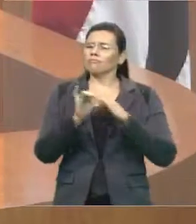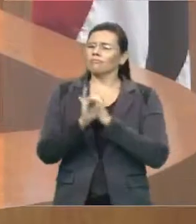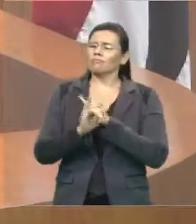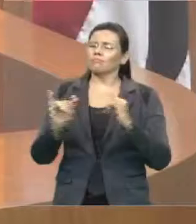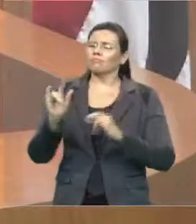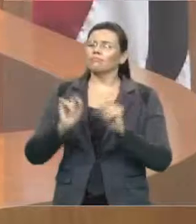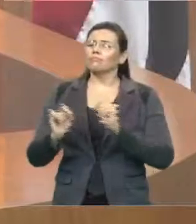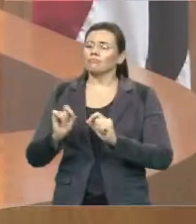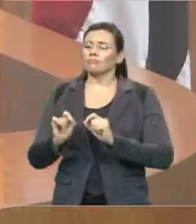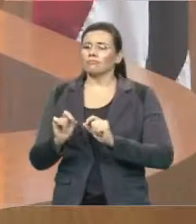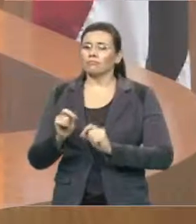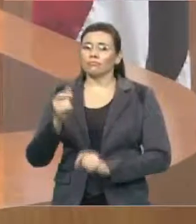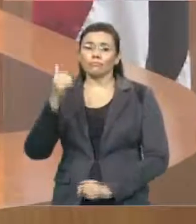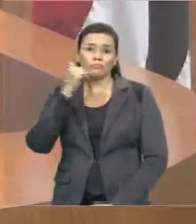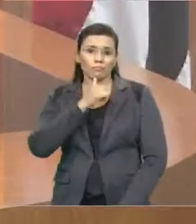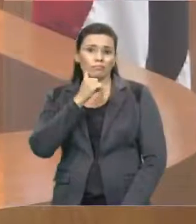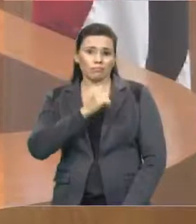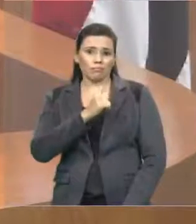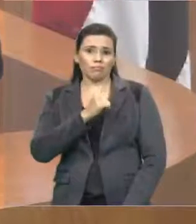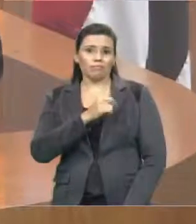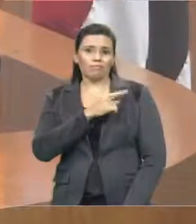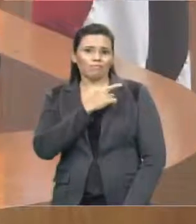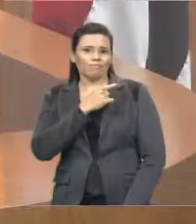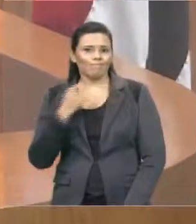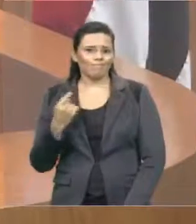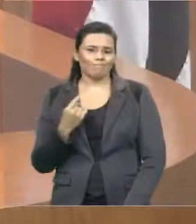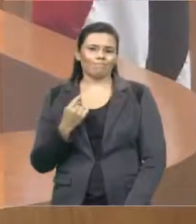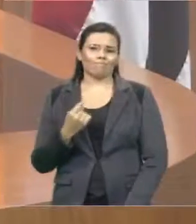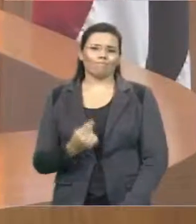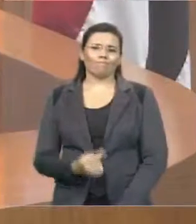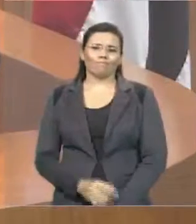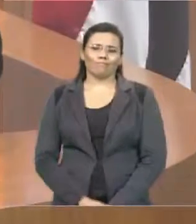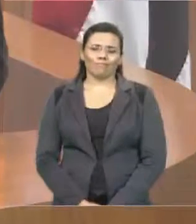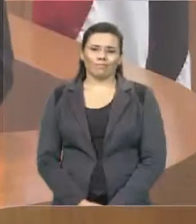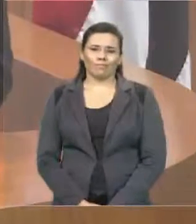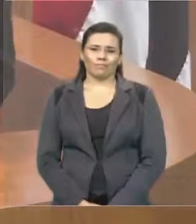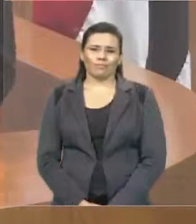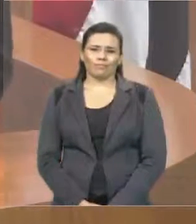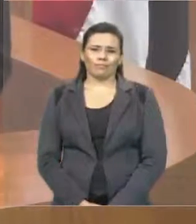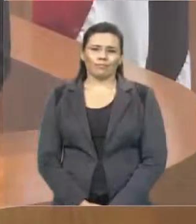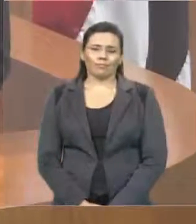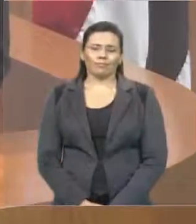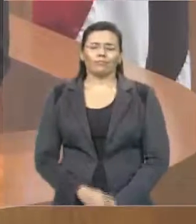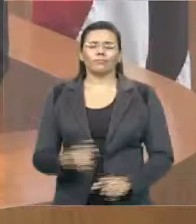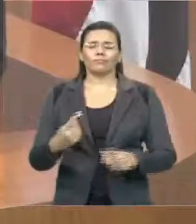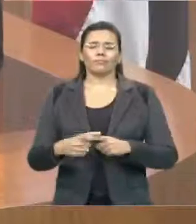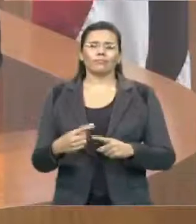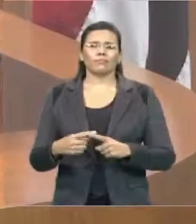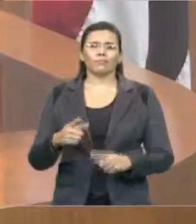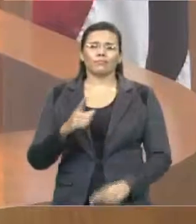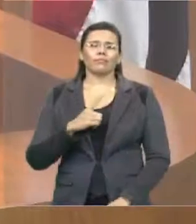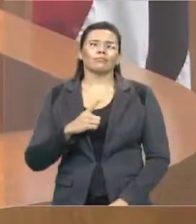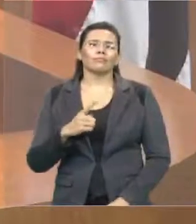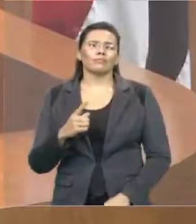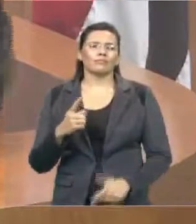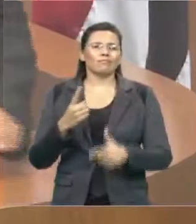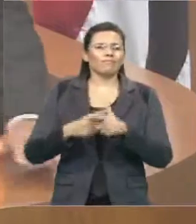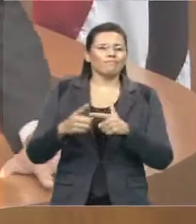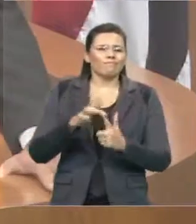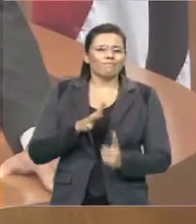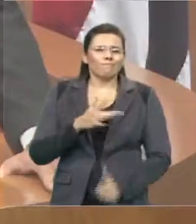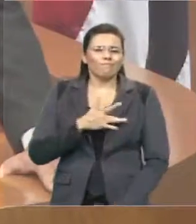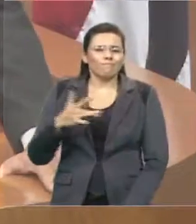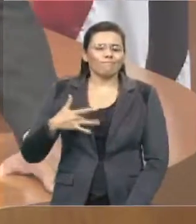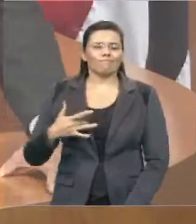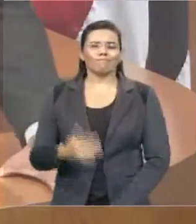Municipal de Bacabal por infecção. E nesta tribuna, eu já acusei o prefeito